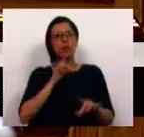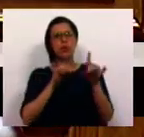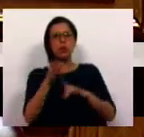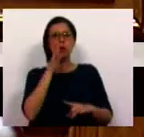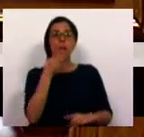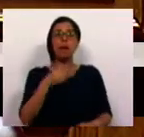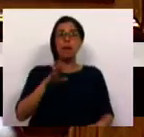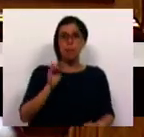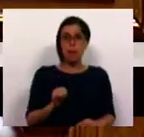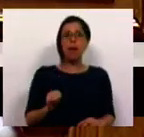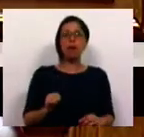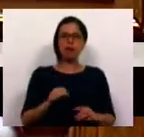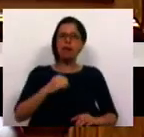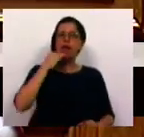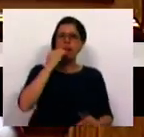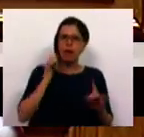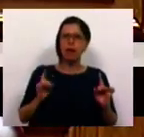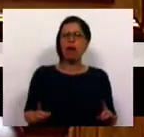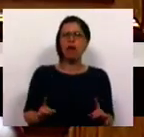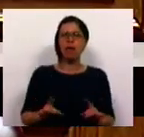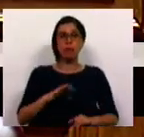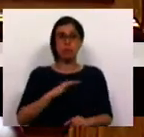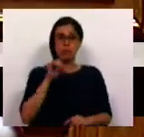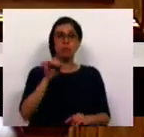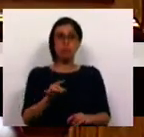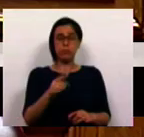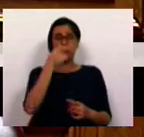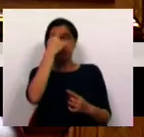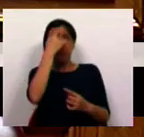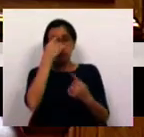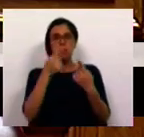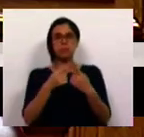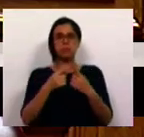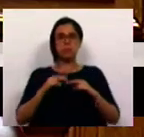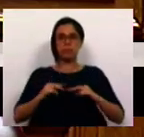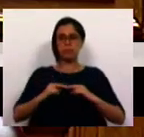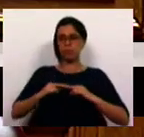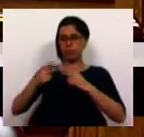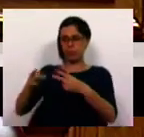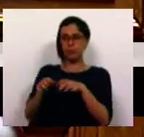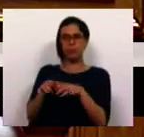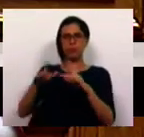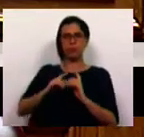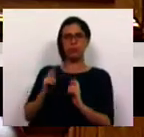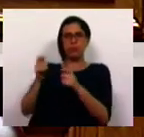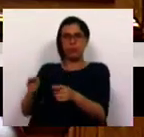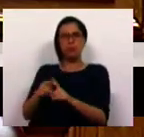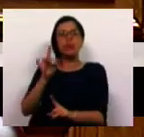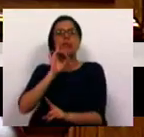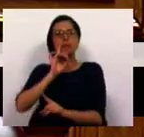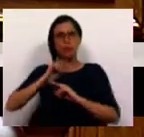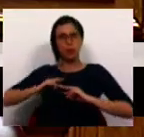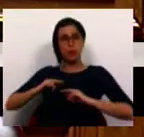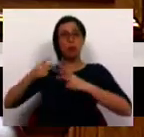senhores deputados do PS, é grave que os senhores, quando pensam na descentralização e na relevância